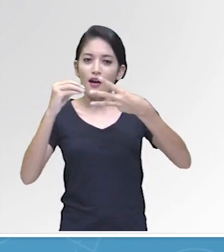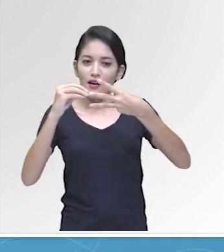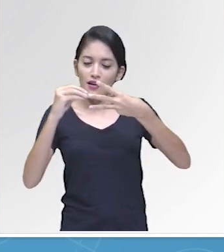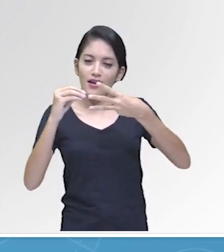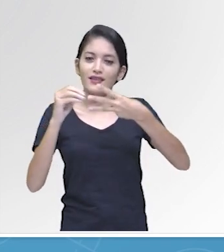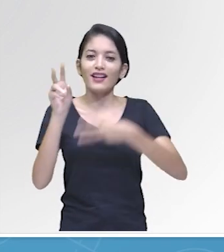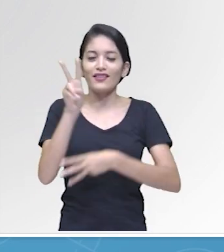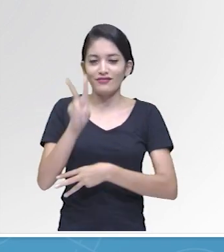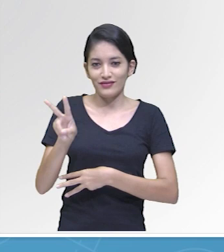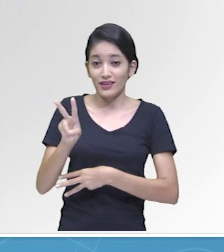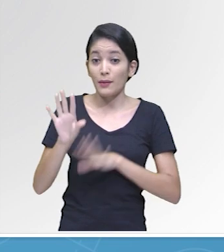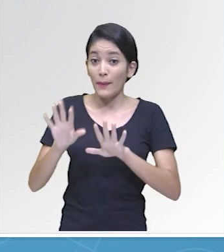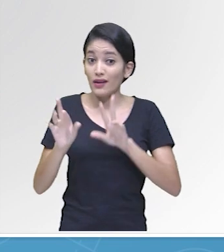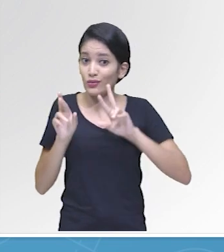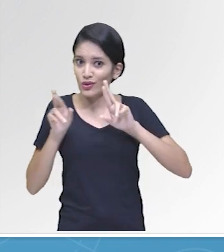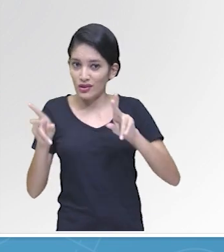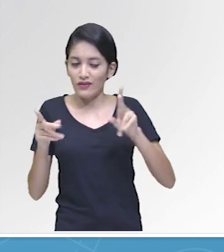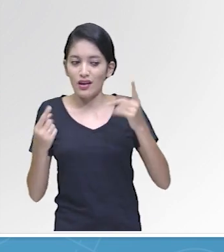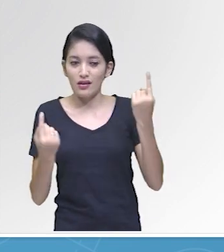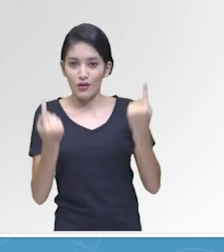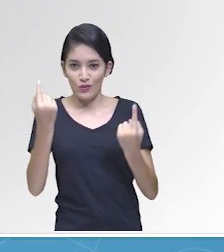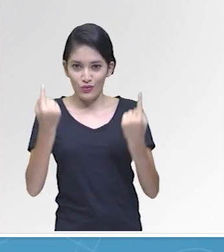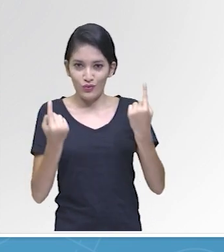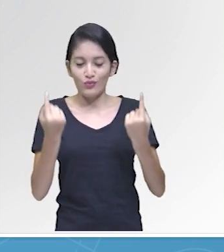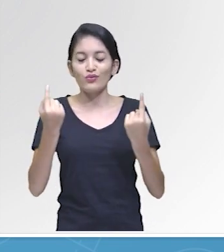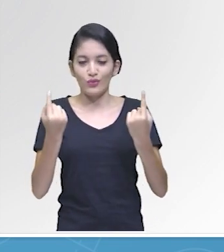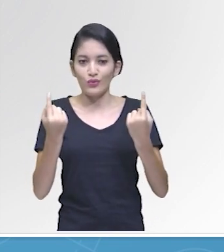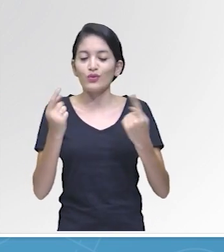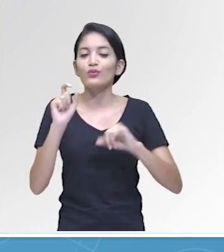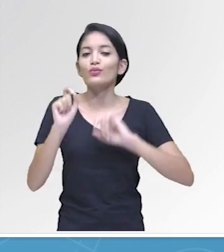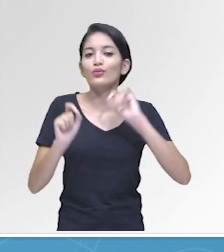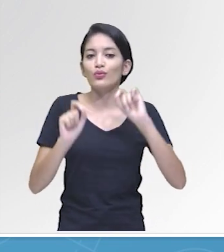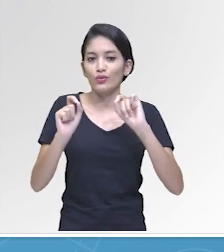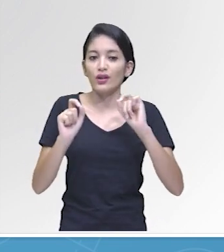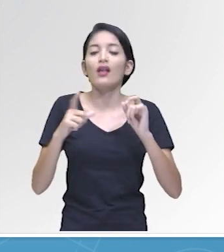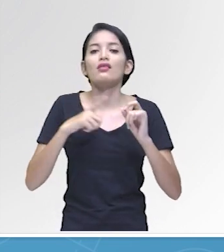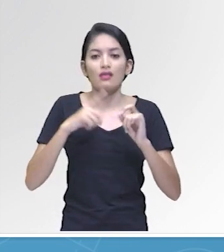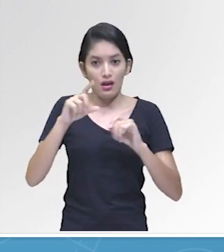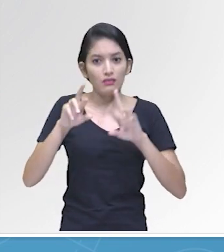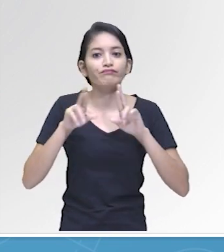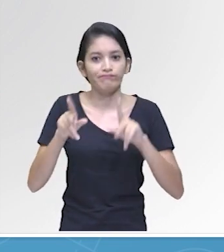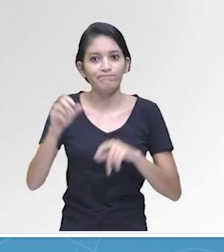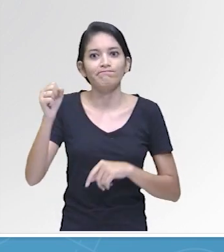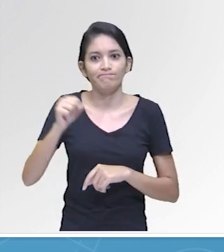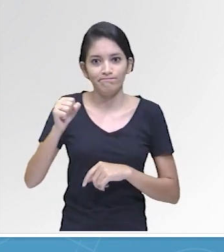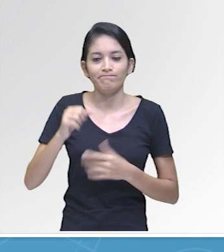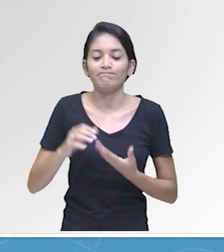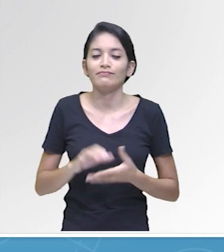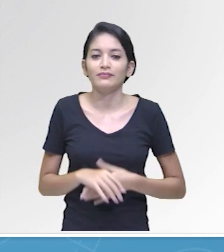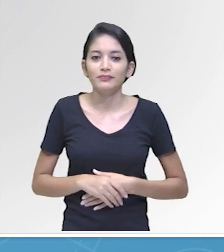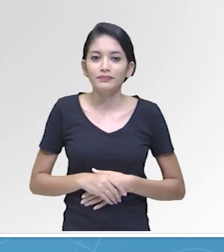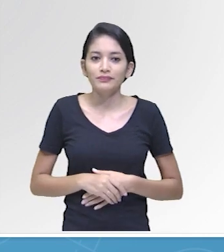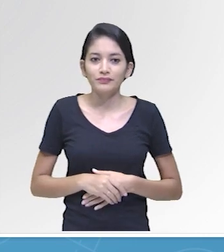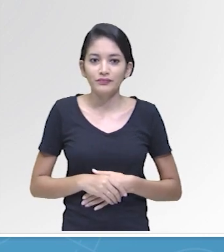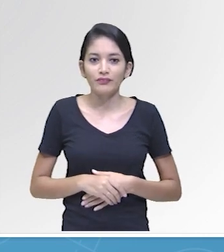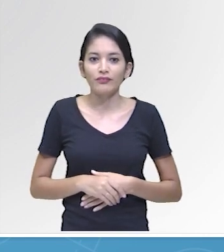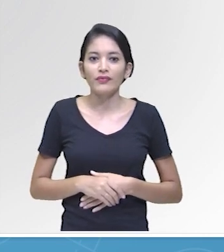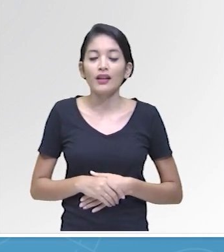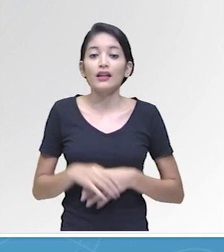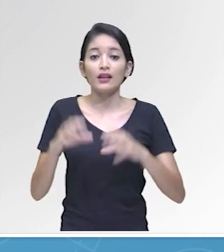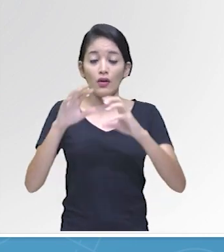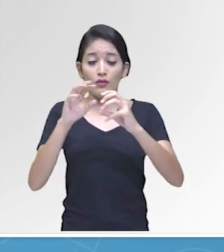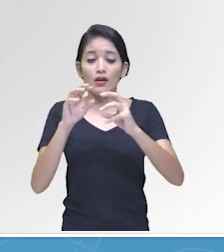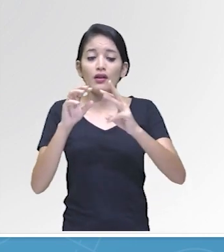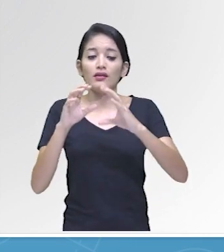que diferencia aí da célula animal para vegetal, tem sim diferença. Além da membrana, você